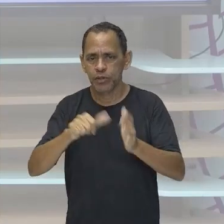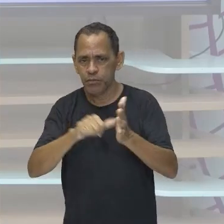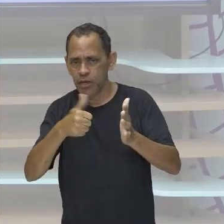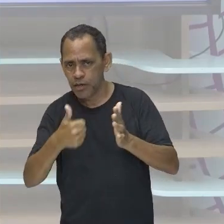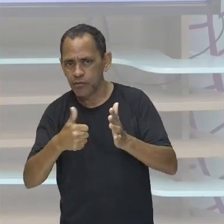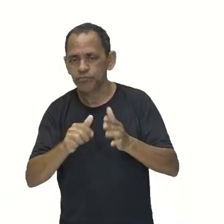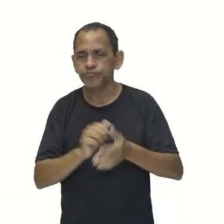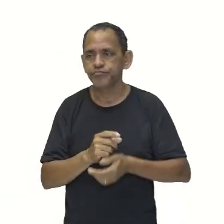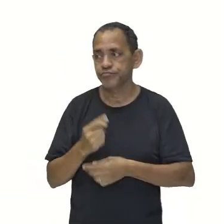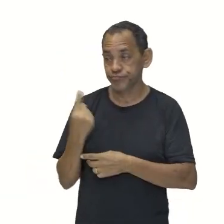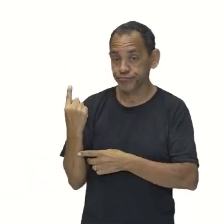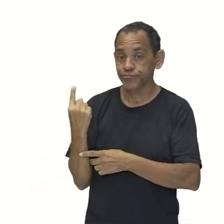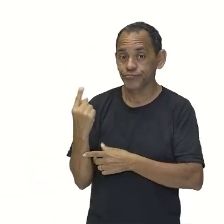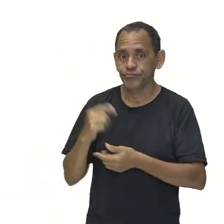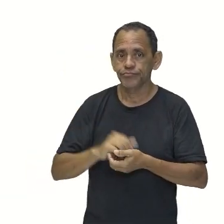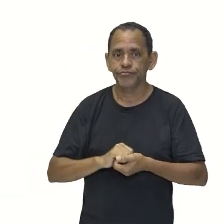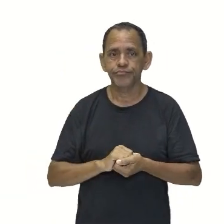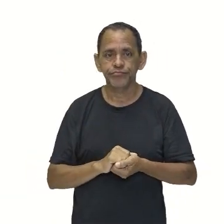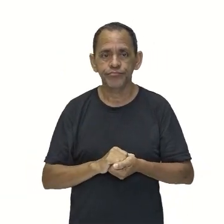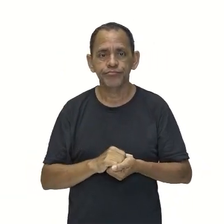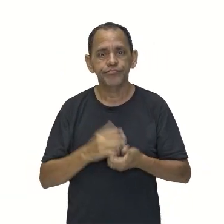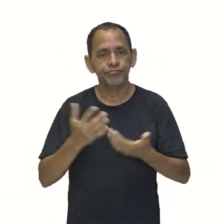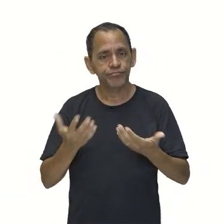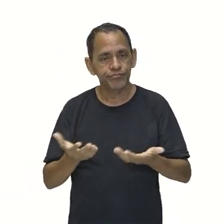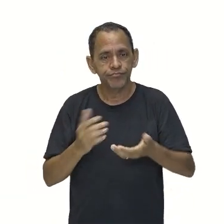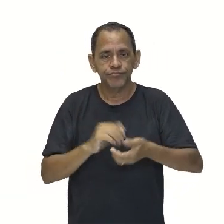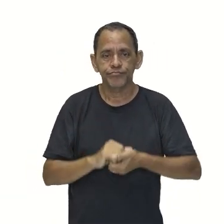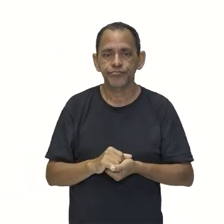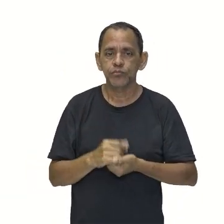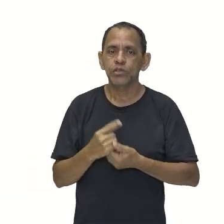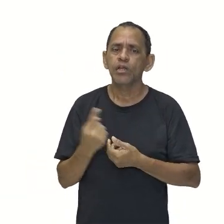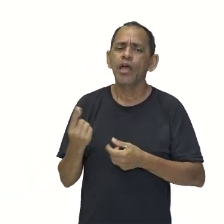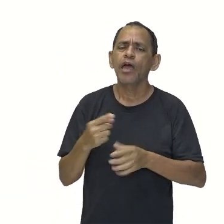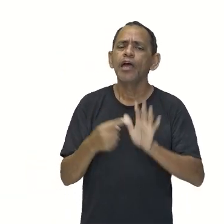Me segue, olha só. Então, vamos aqui, ó.